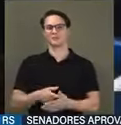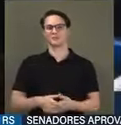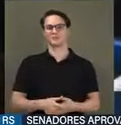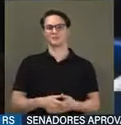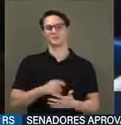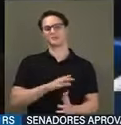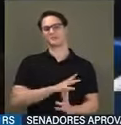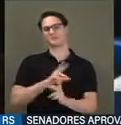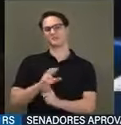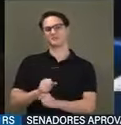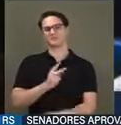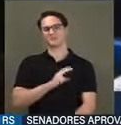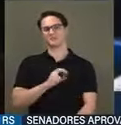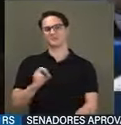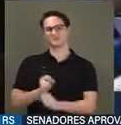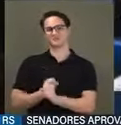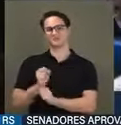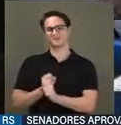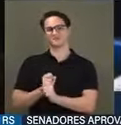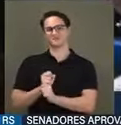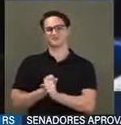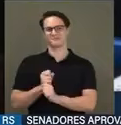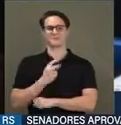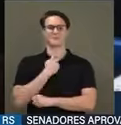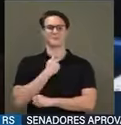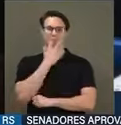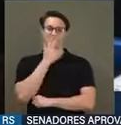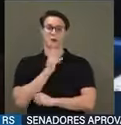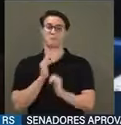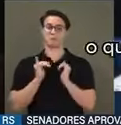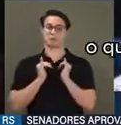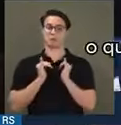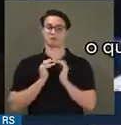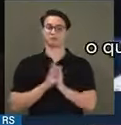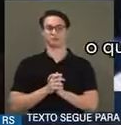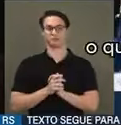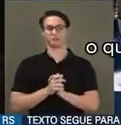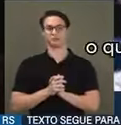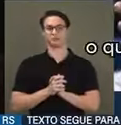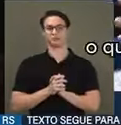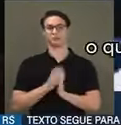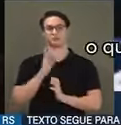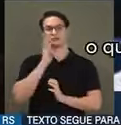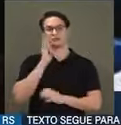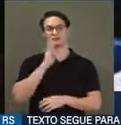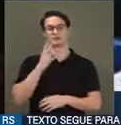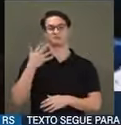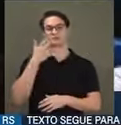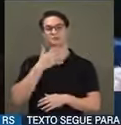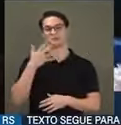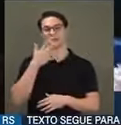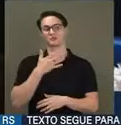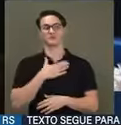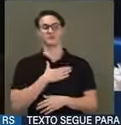200 anos. E ela não pode mais se omitir. O que eu estou achando bacana dos discursos aqui, inclusive